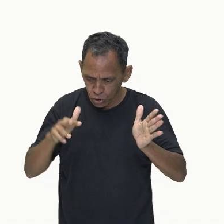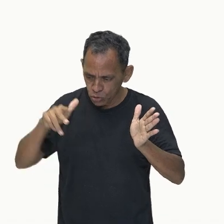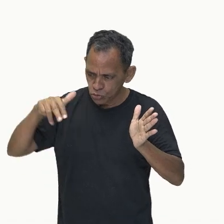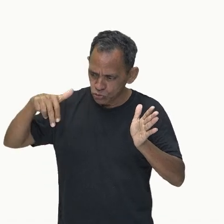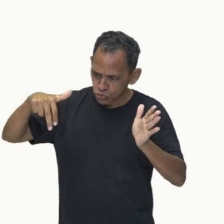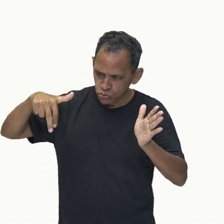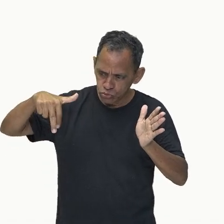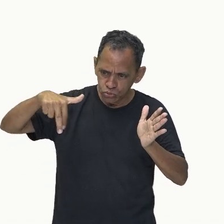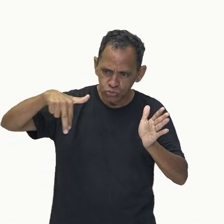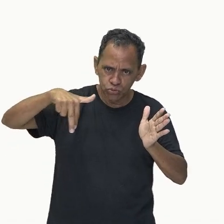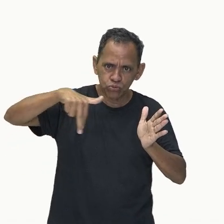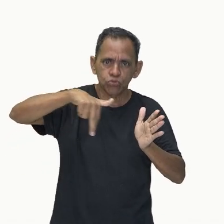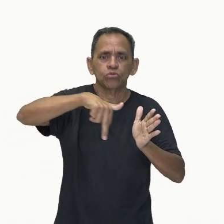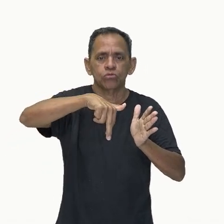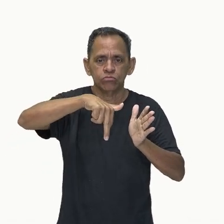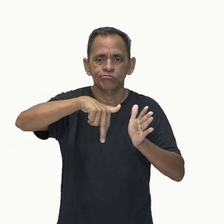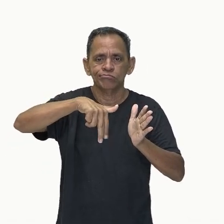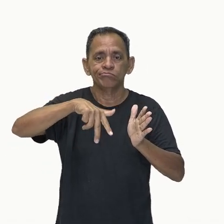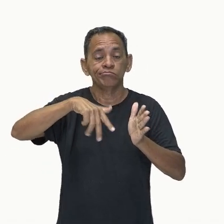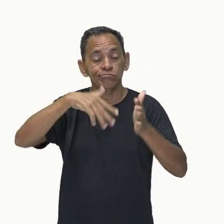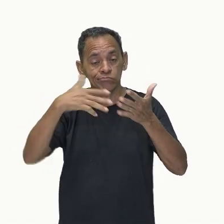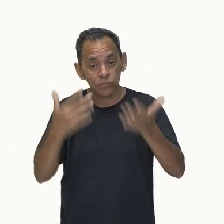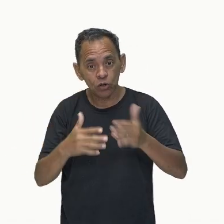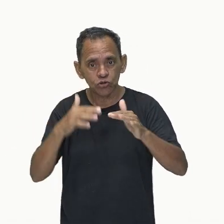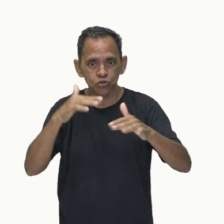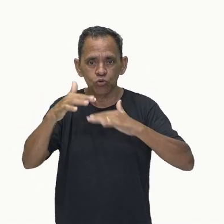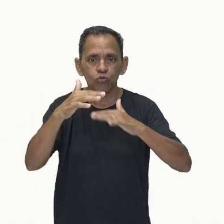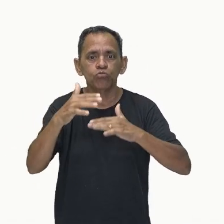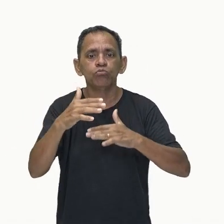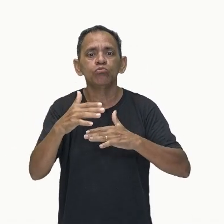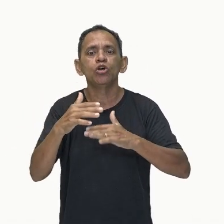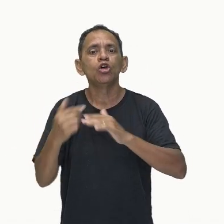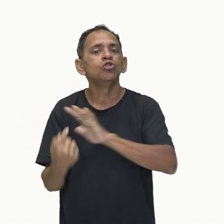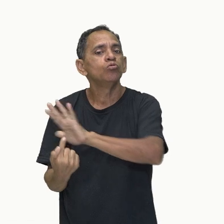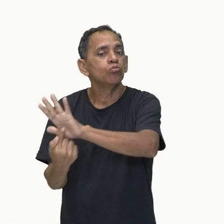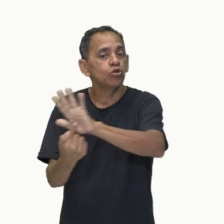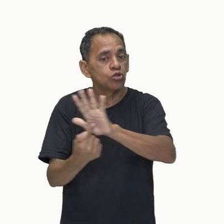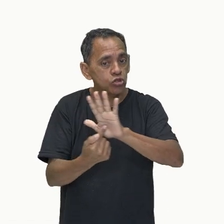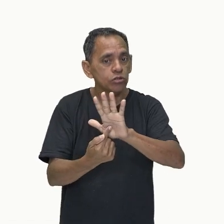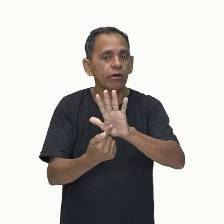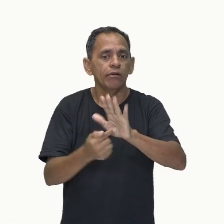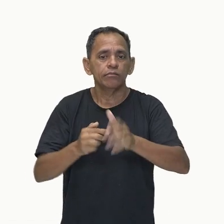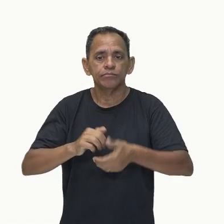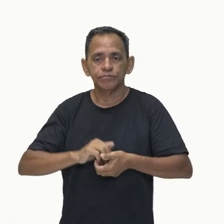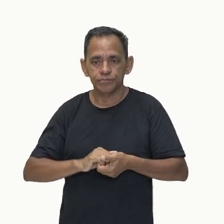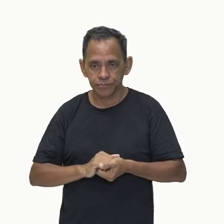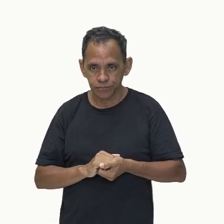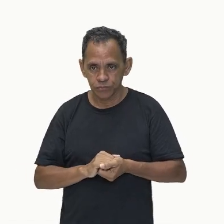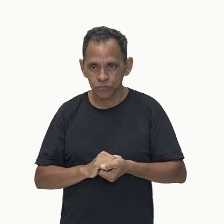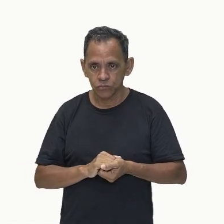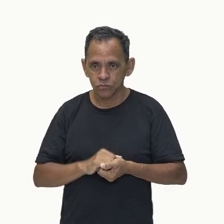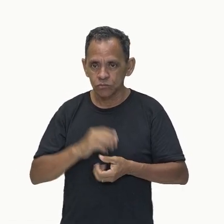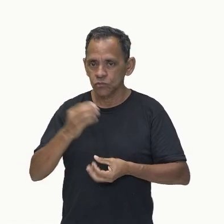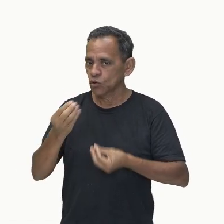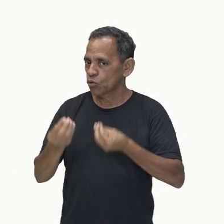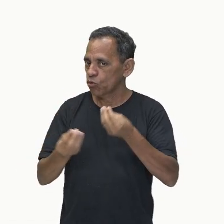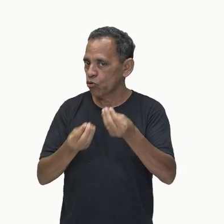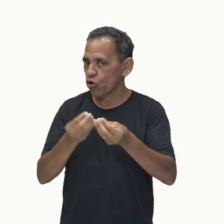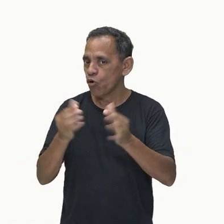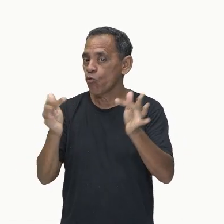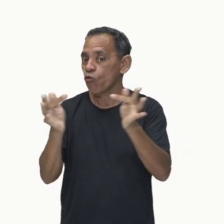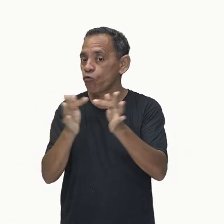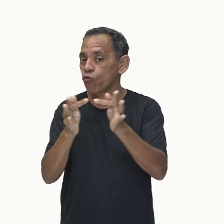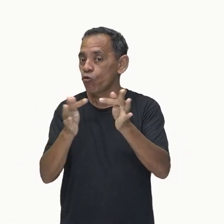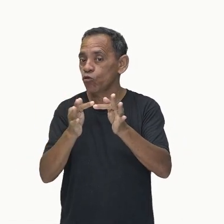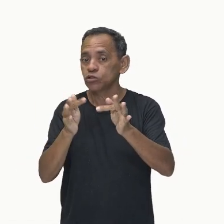Então, é esse movimento que eu quero descrever. Como é que eu faço para descrever o movimento? Função horária